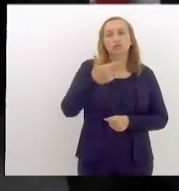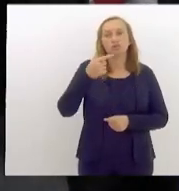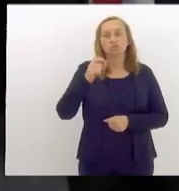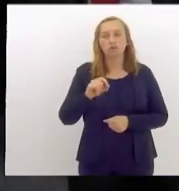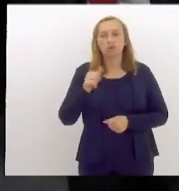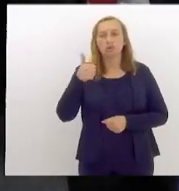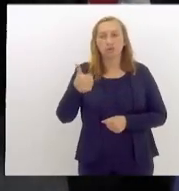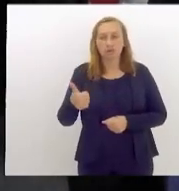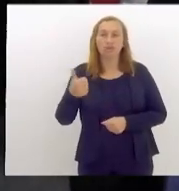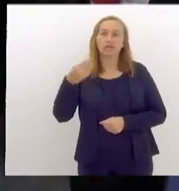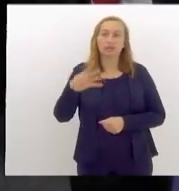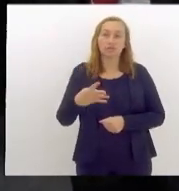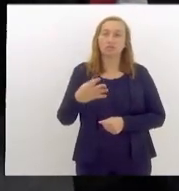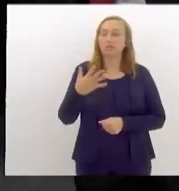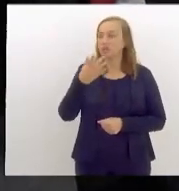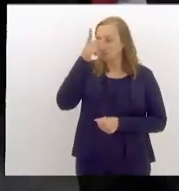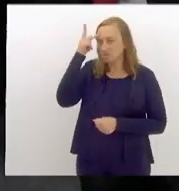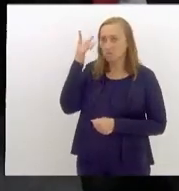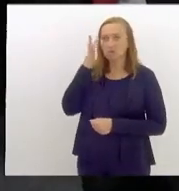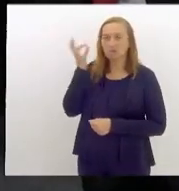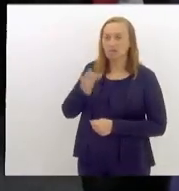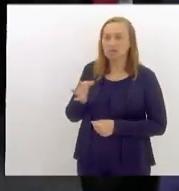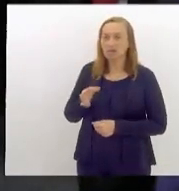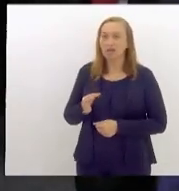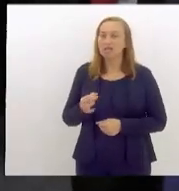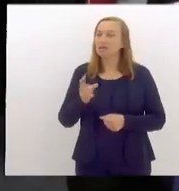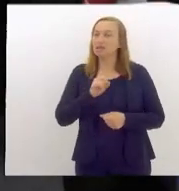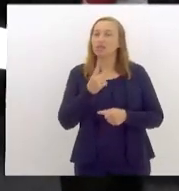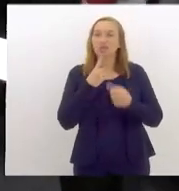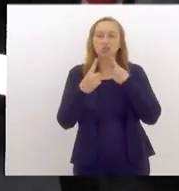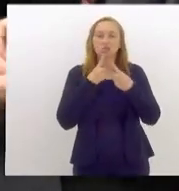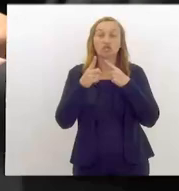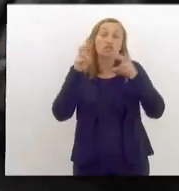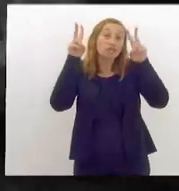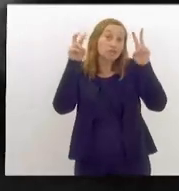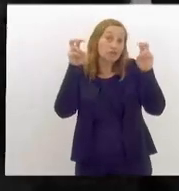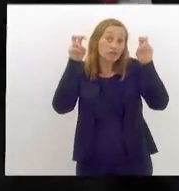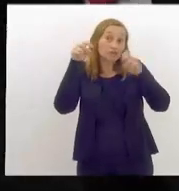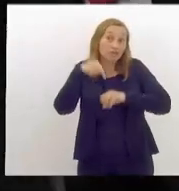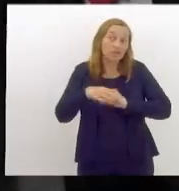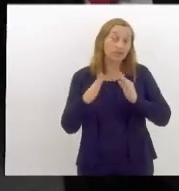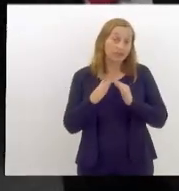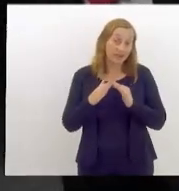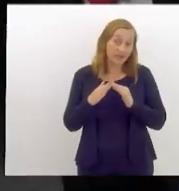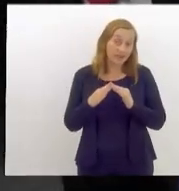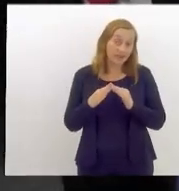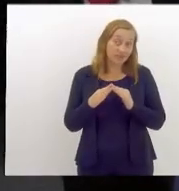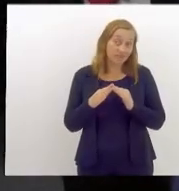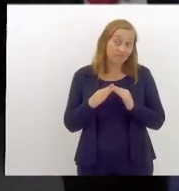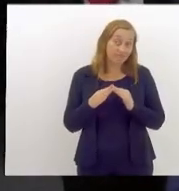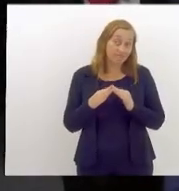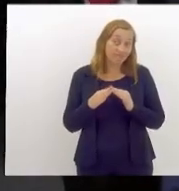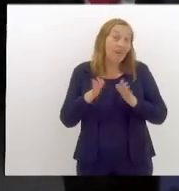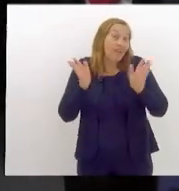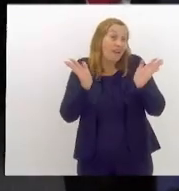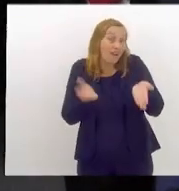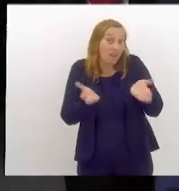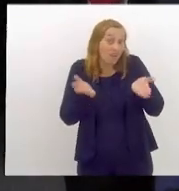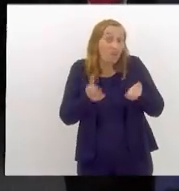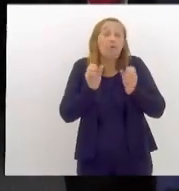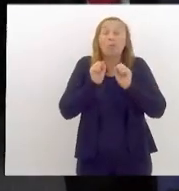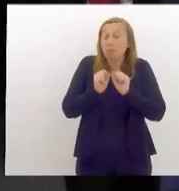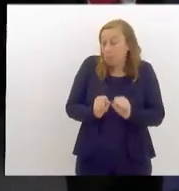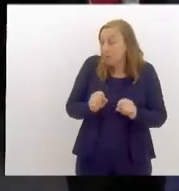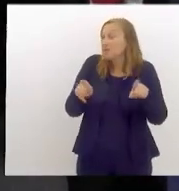para quem não sabe não é discutido essa essa matéria aqui nessa casa agora pode